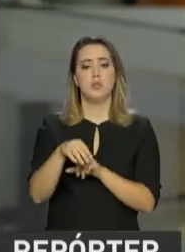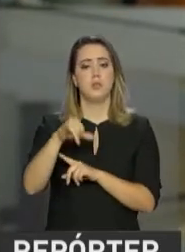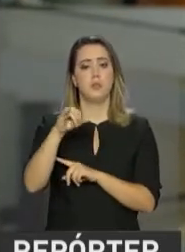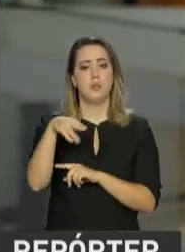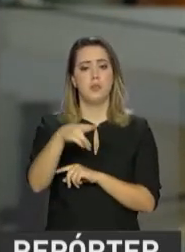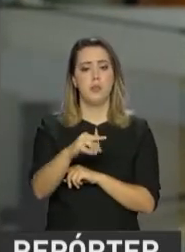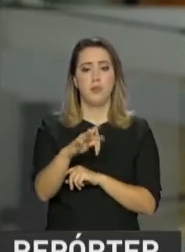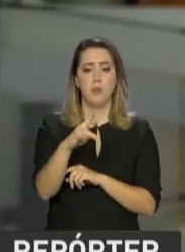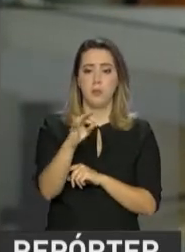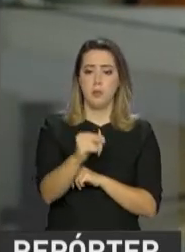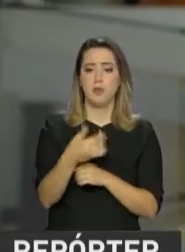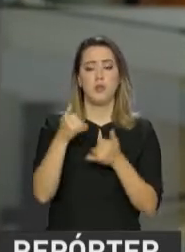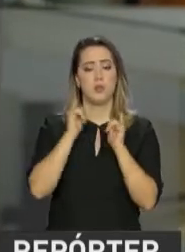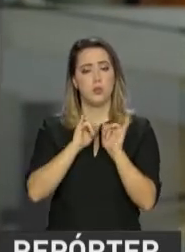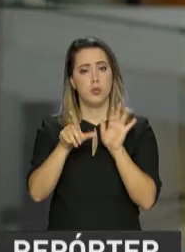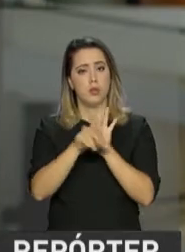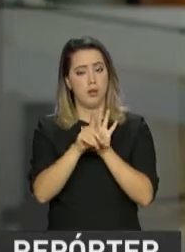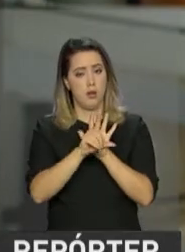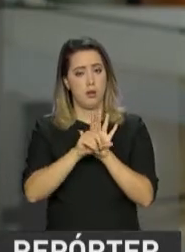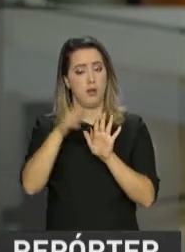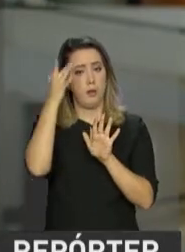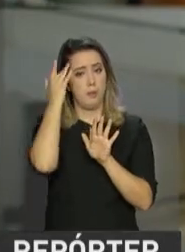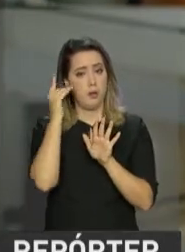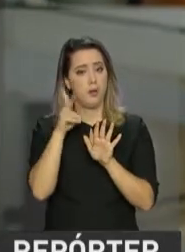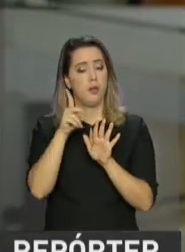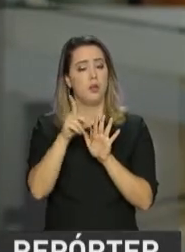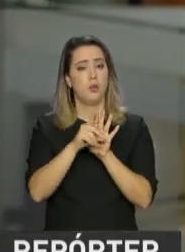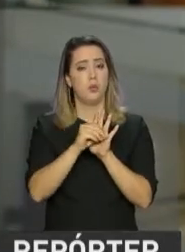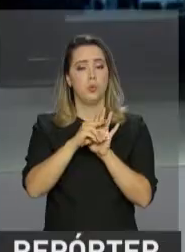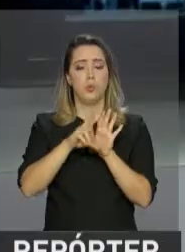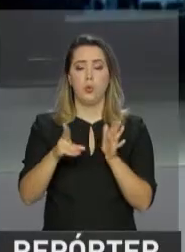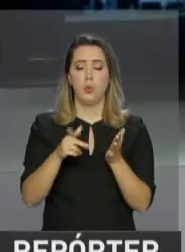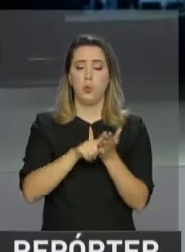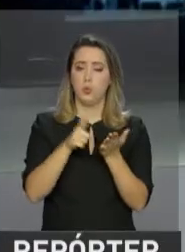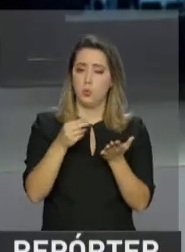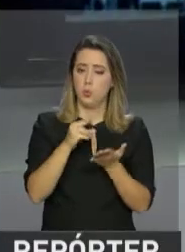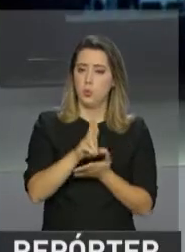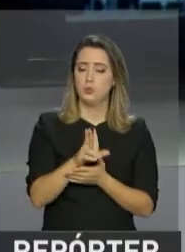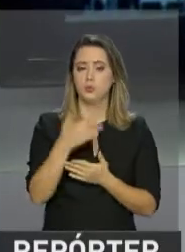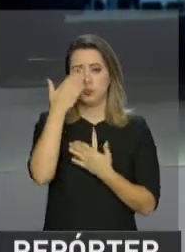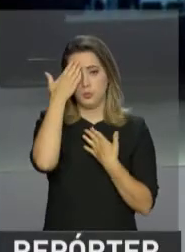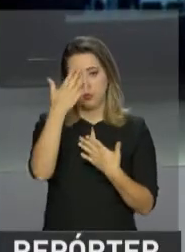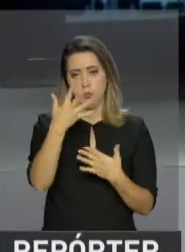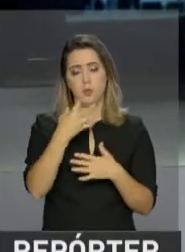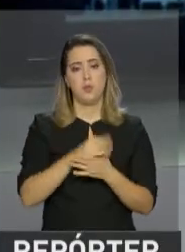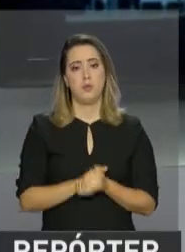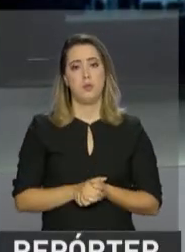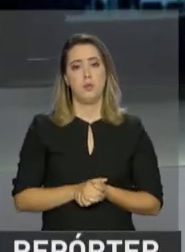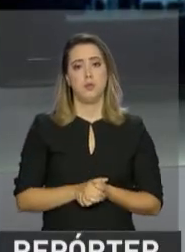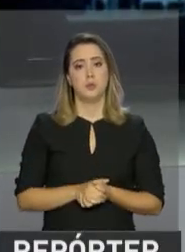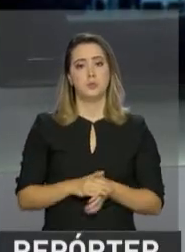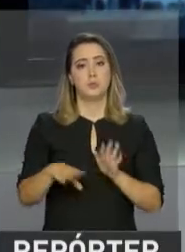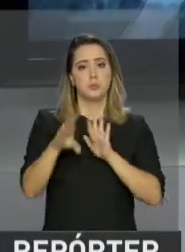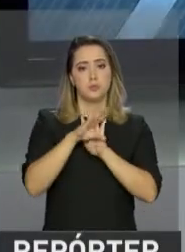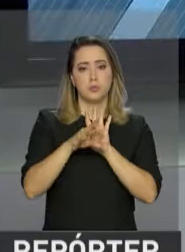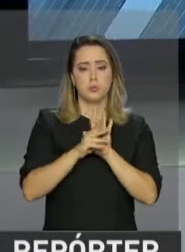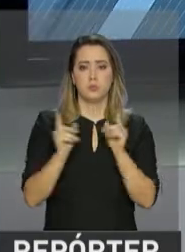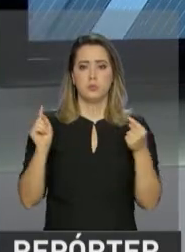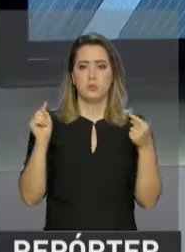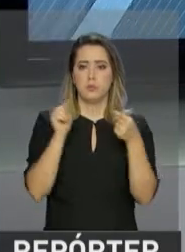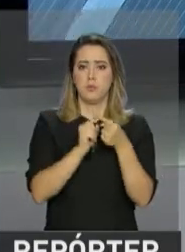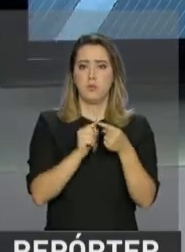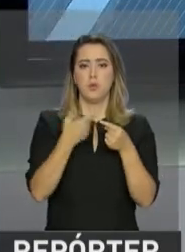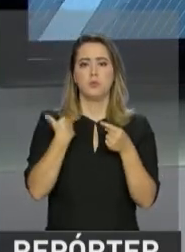será publicado amanhã no diário oficial da união foto com você carol brigada pablo um programa focado não